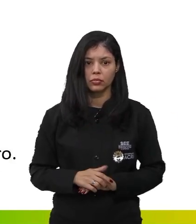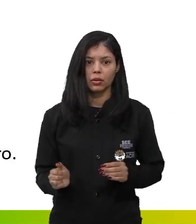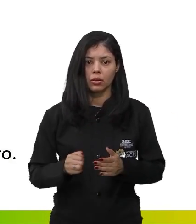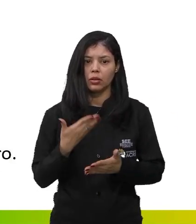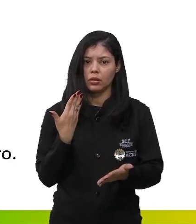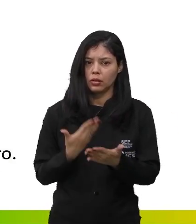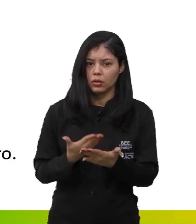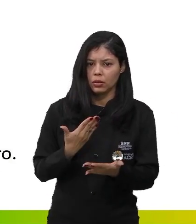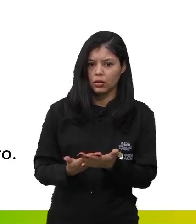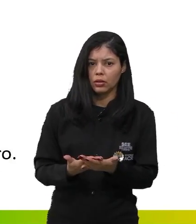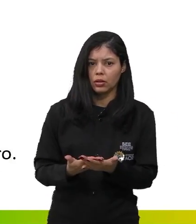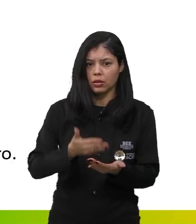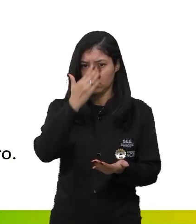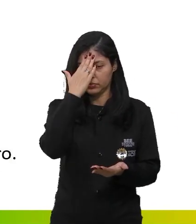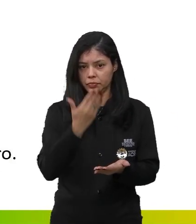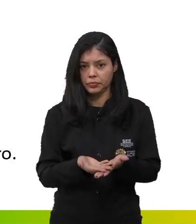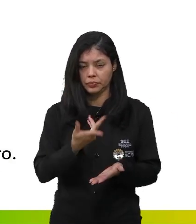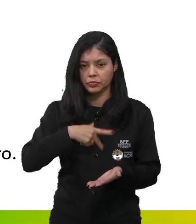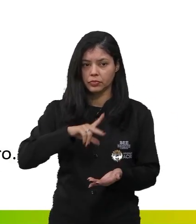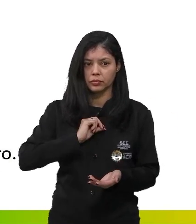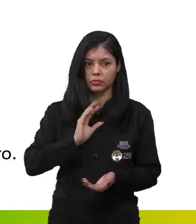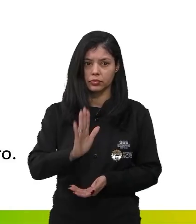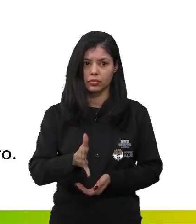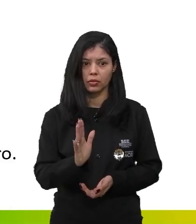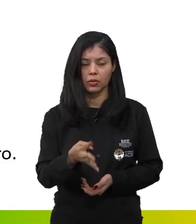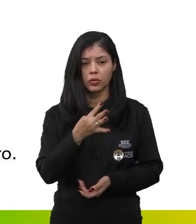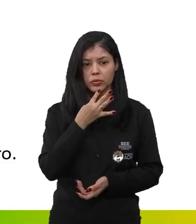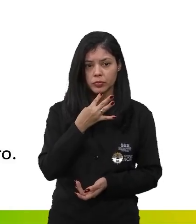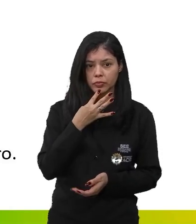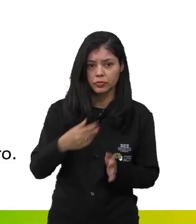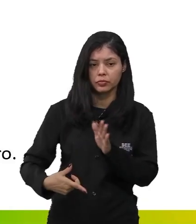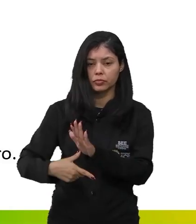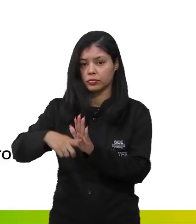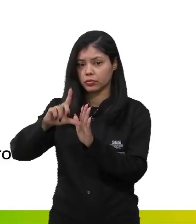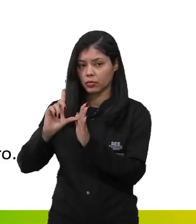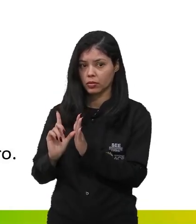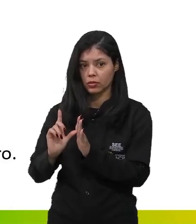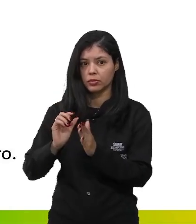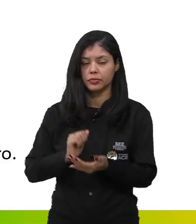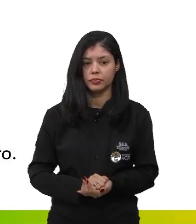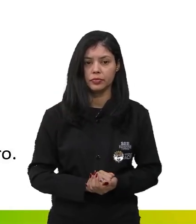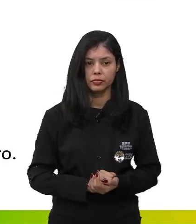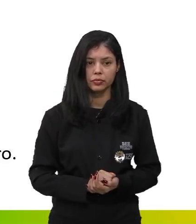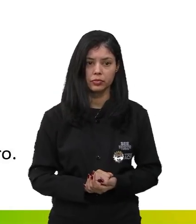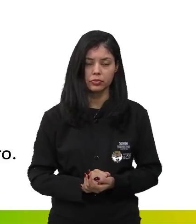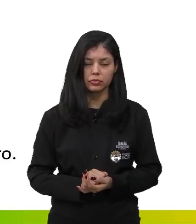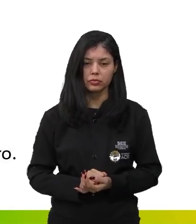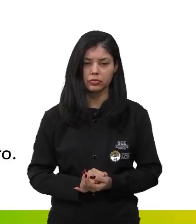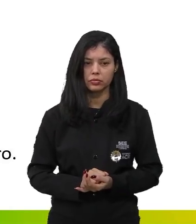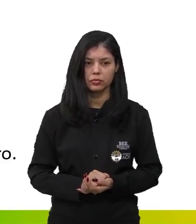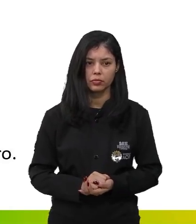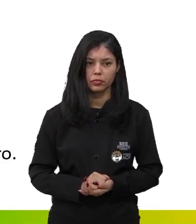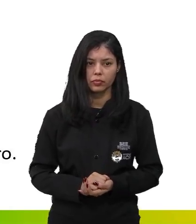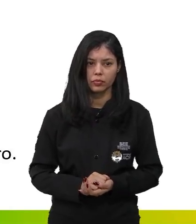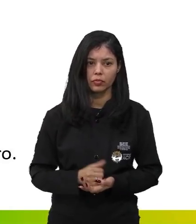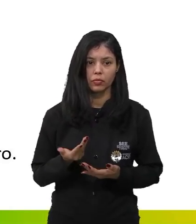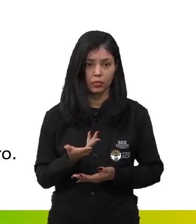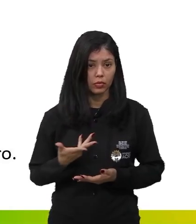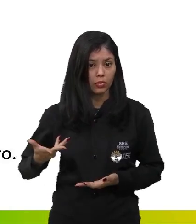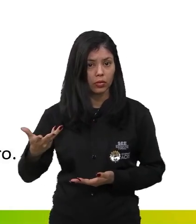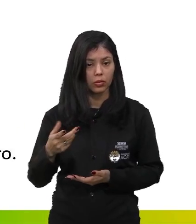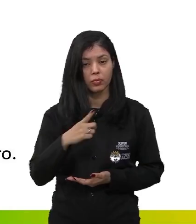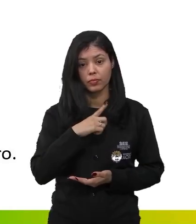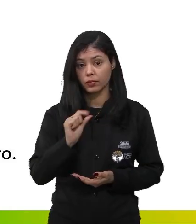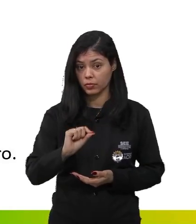Portugal. Muitos estudiosos acreditam que os portugueses já tinham conhecimento prévio da existência dessas terras.